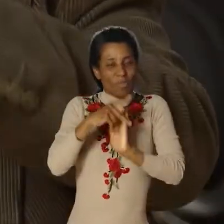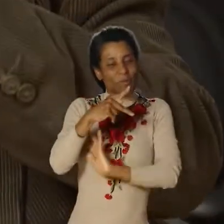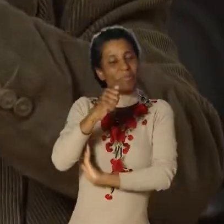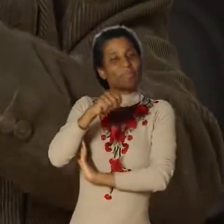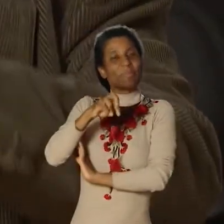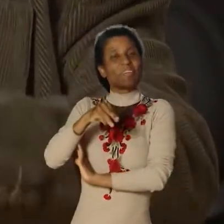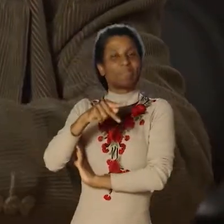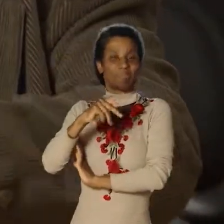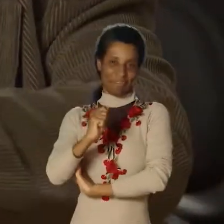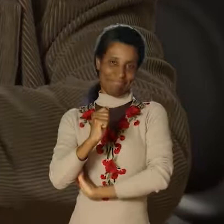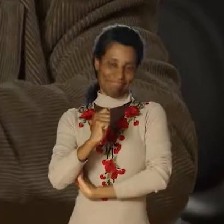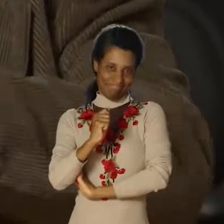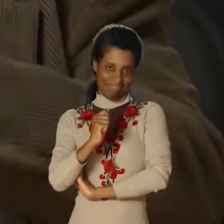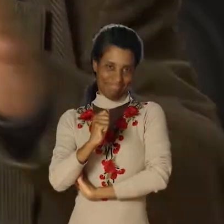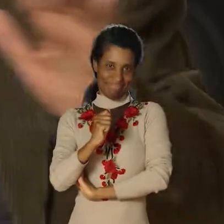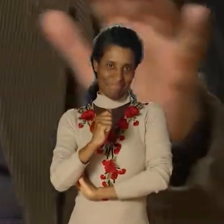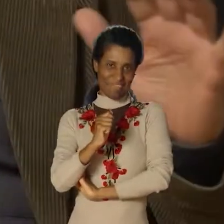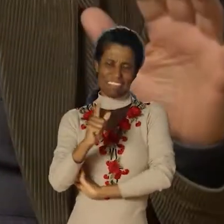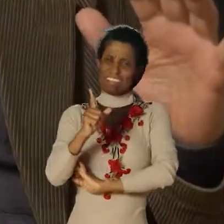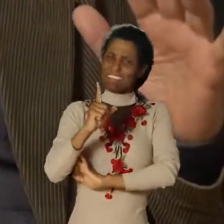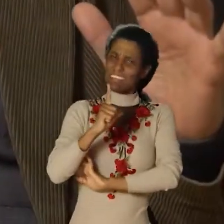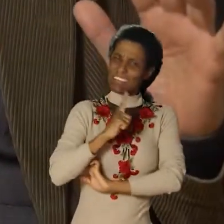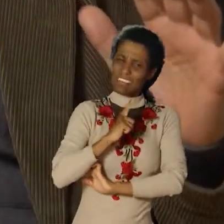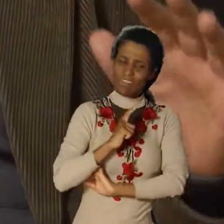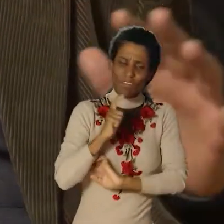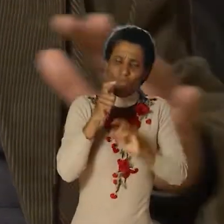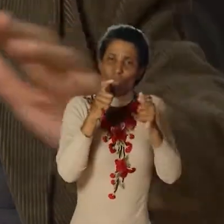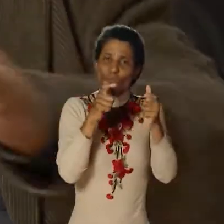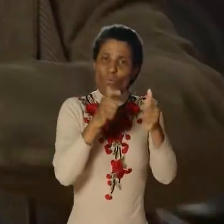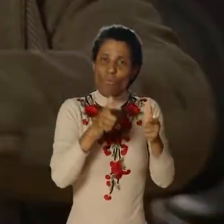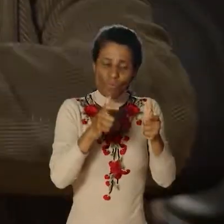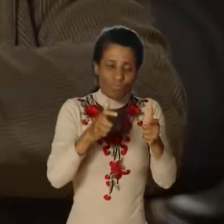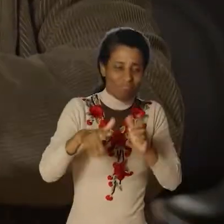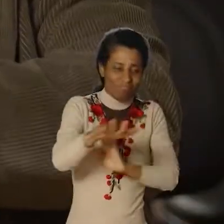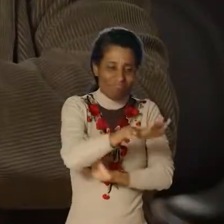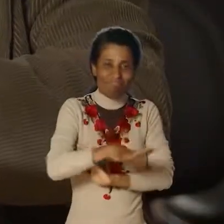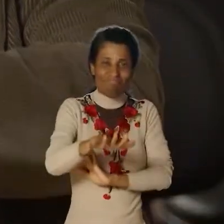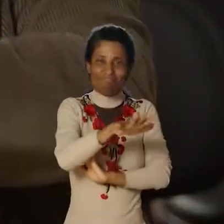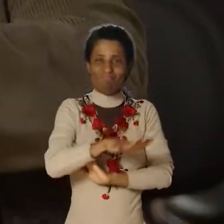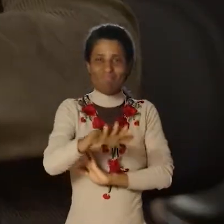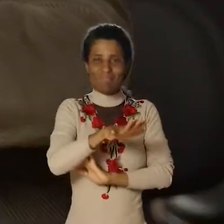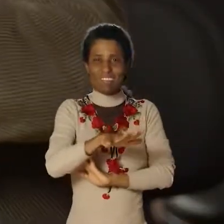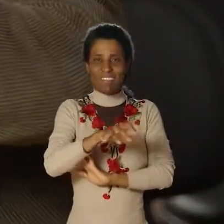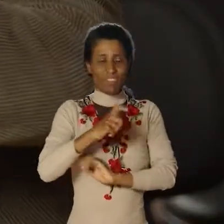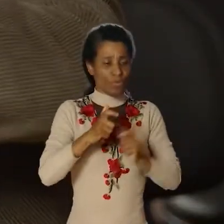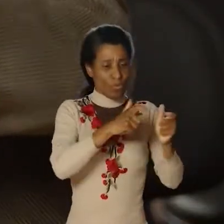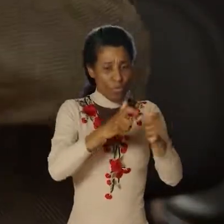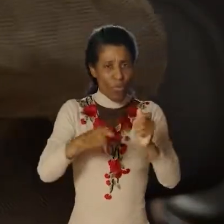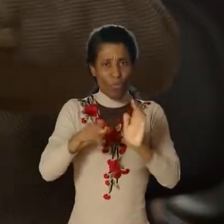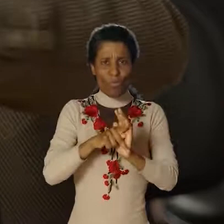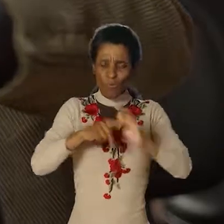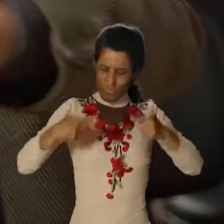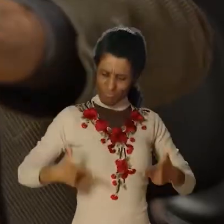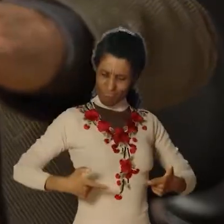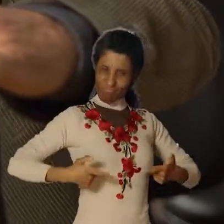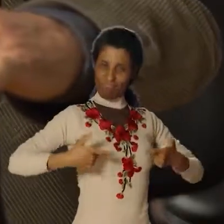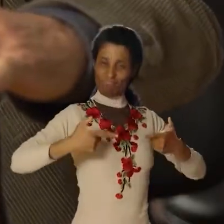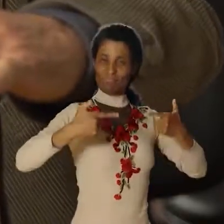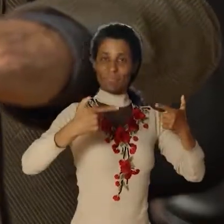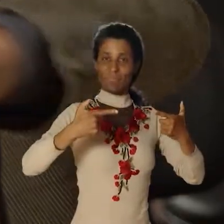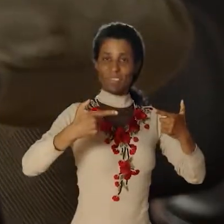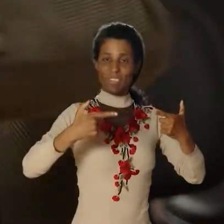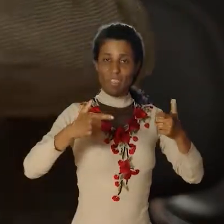se forjou na pampa, que se forjou neste mar de